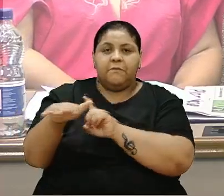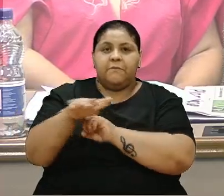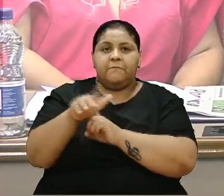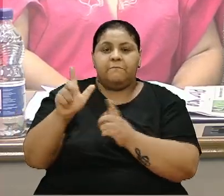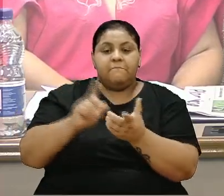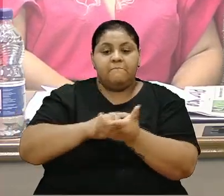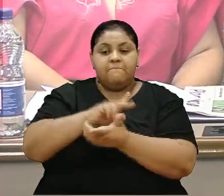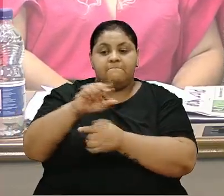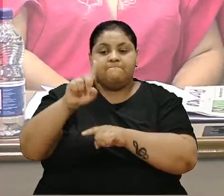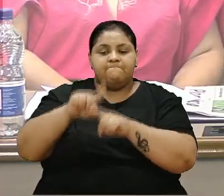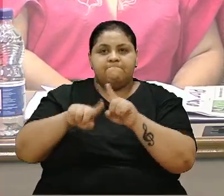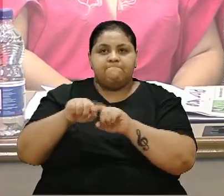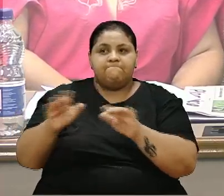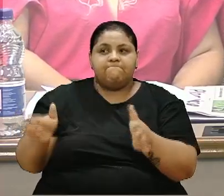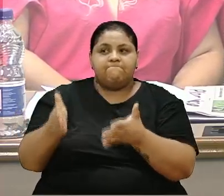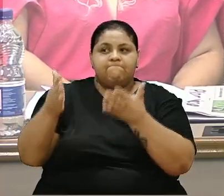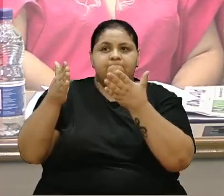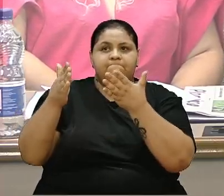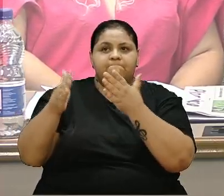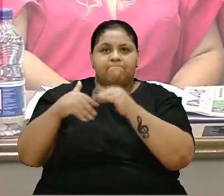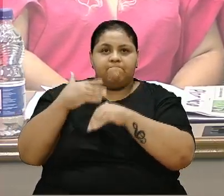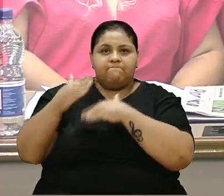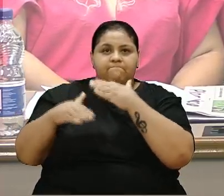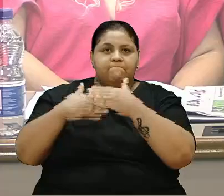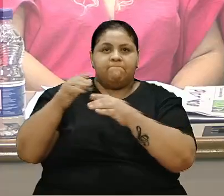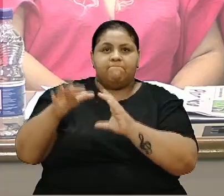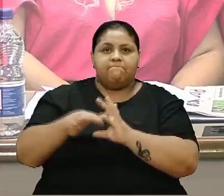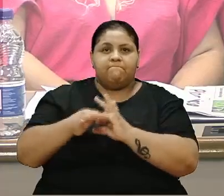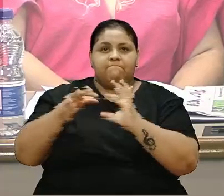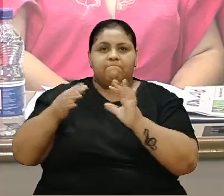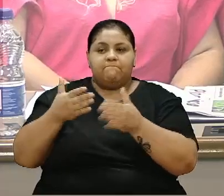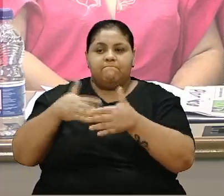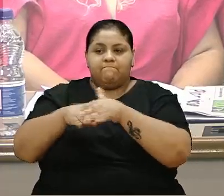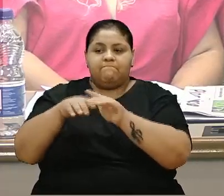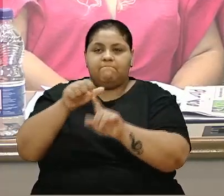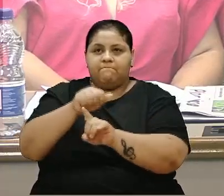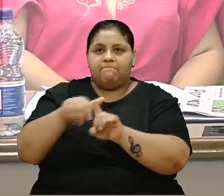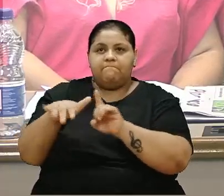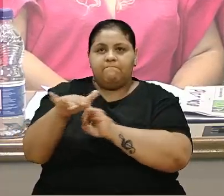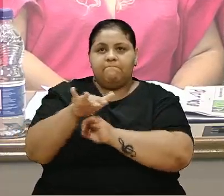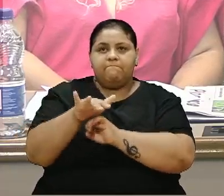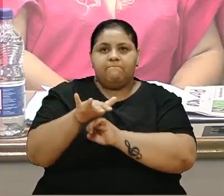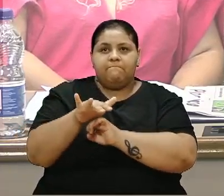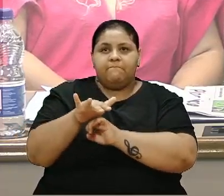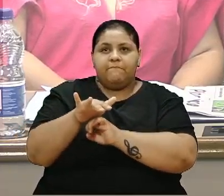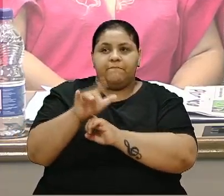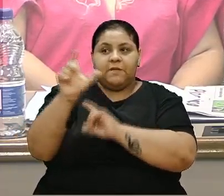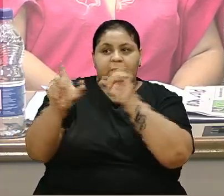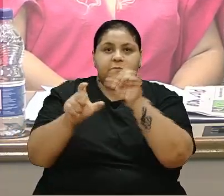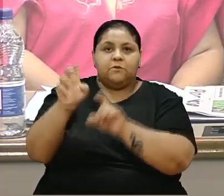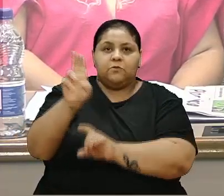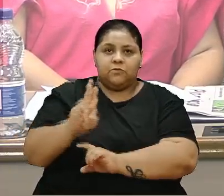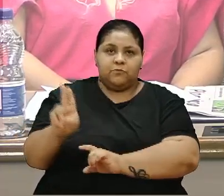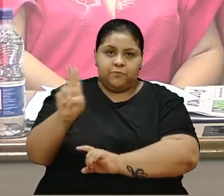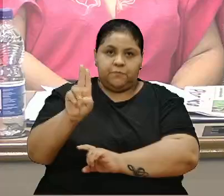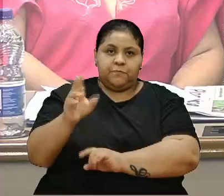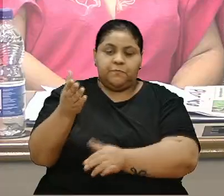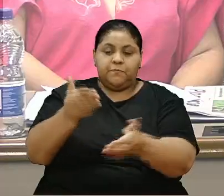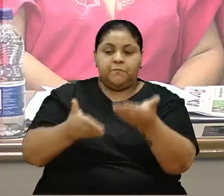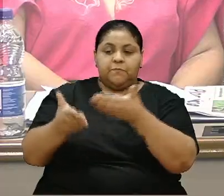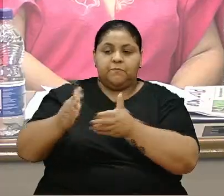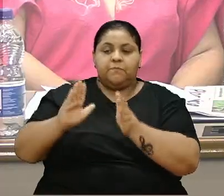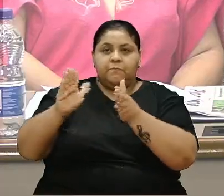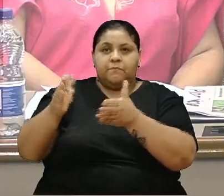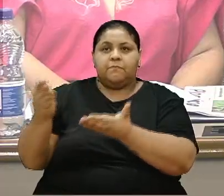diversas atividades para estimular o desenvolvimento, a autonomia e a inclusão social daqueles usuários. O atendimento é destinado